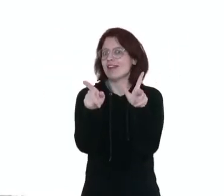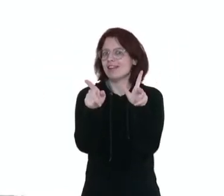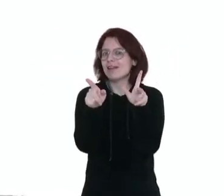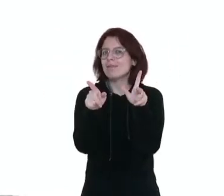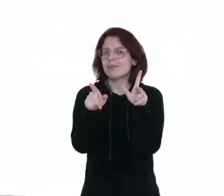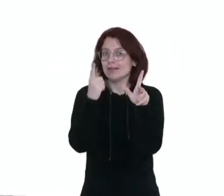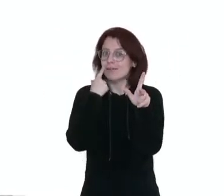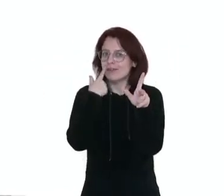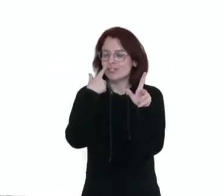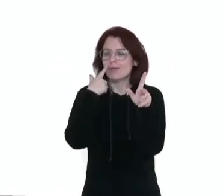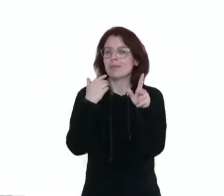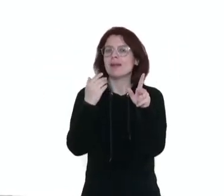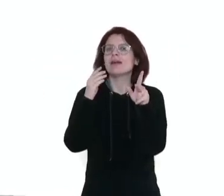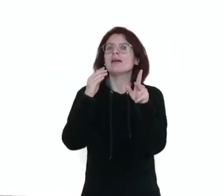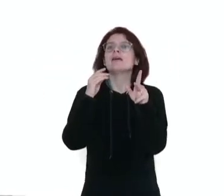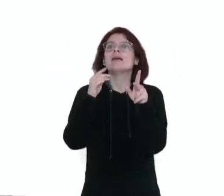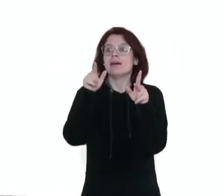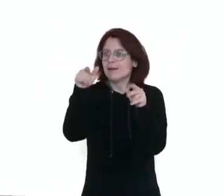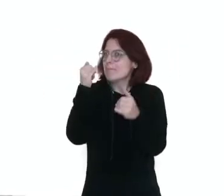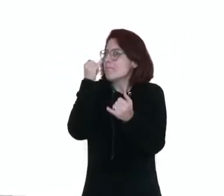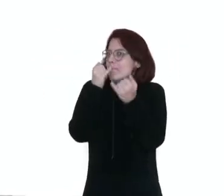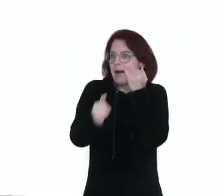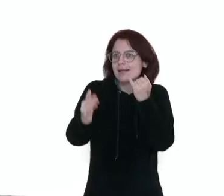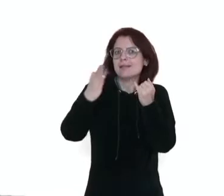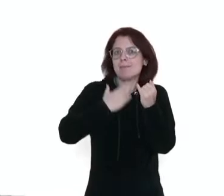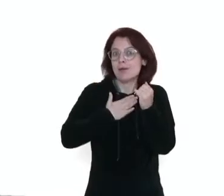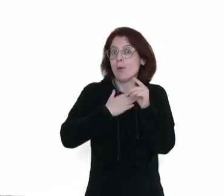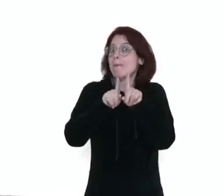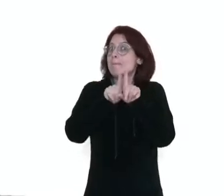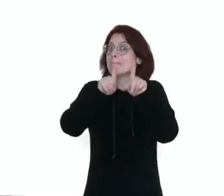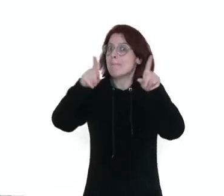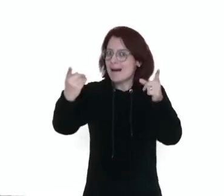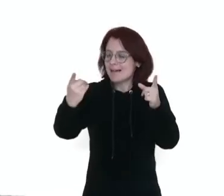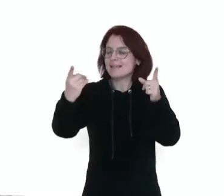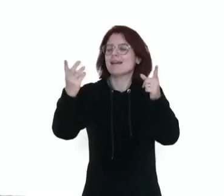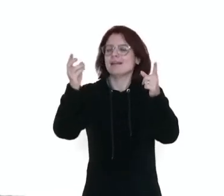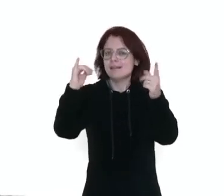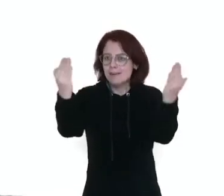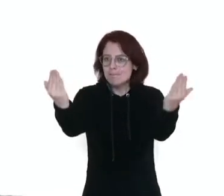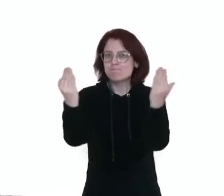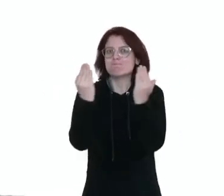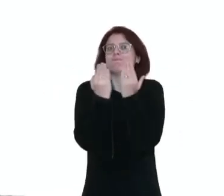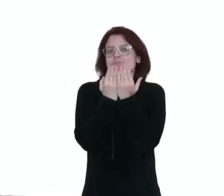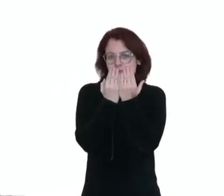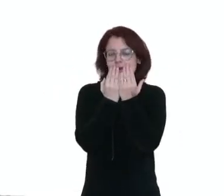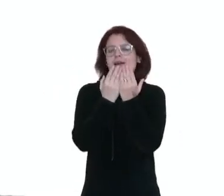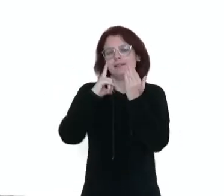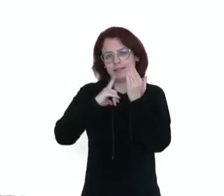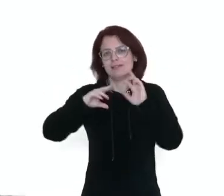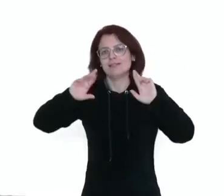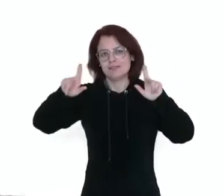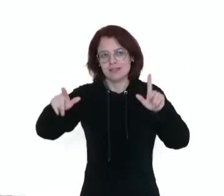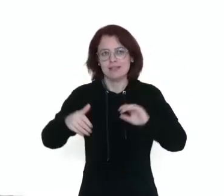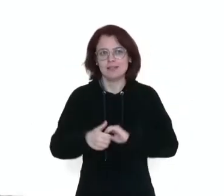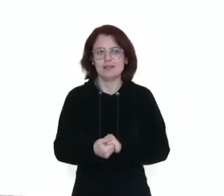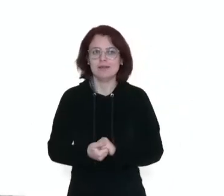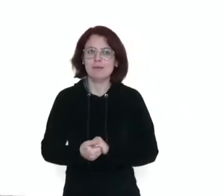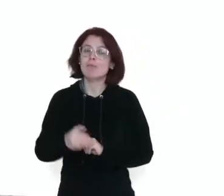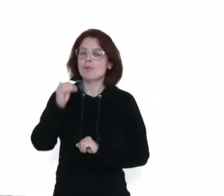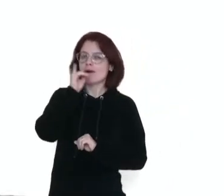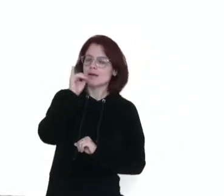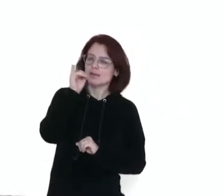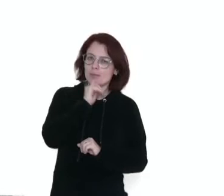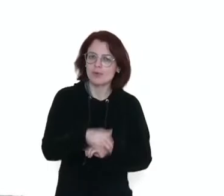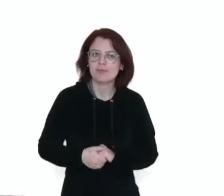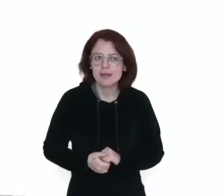de contraste, contrariedade, né? Se nós substituíssemos esse mas por porém, ficaria na associação